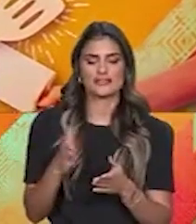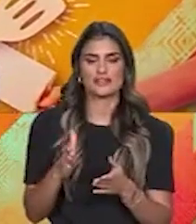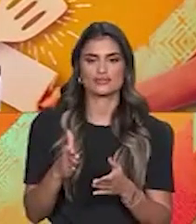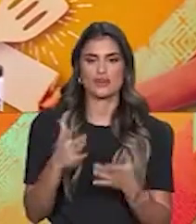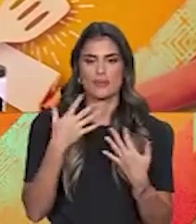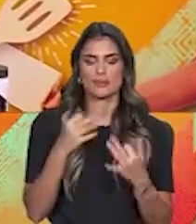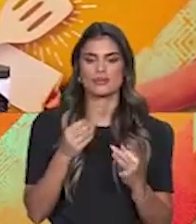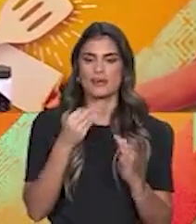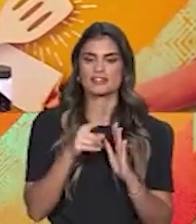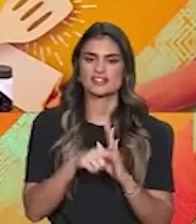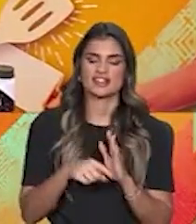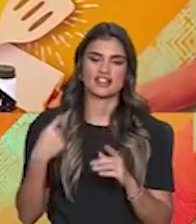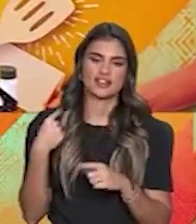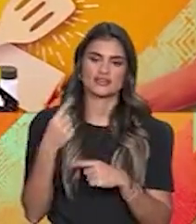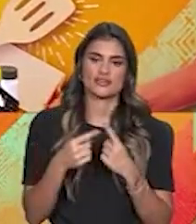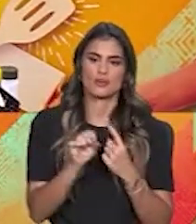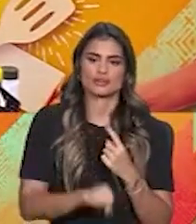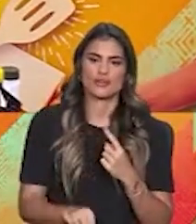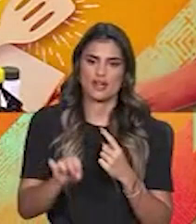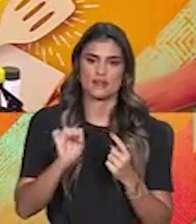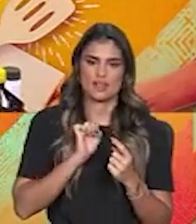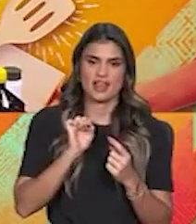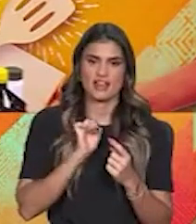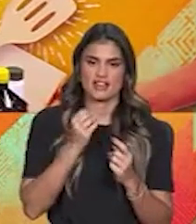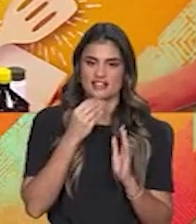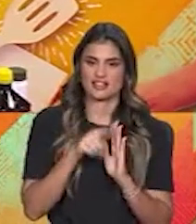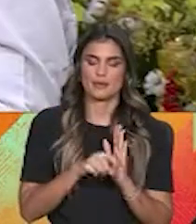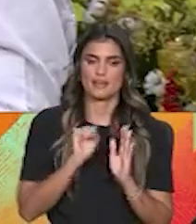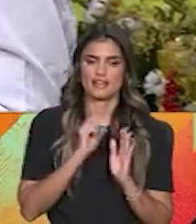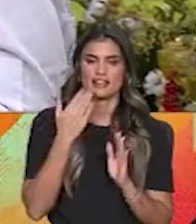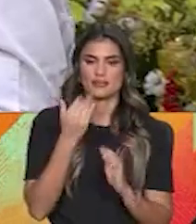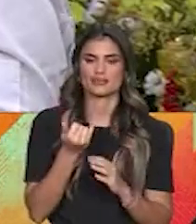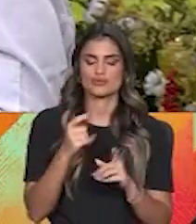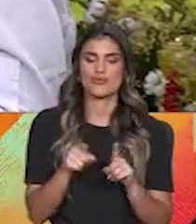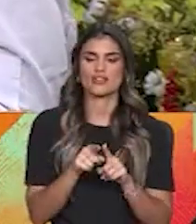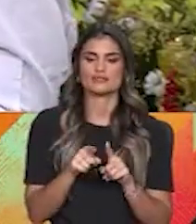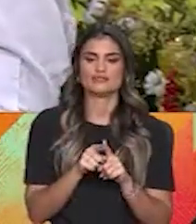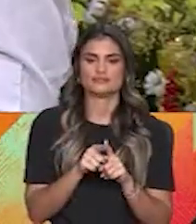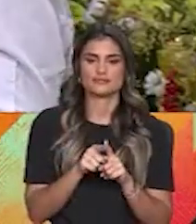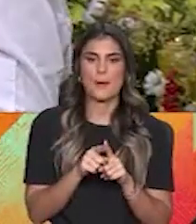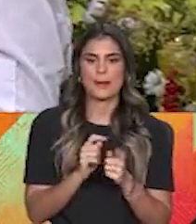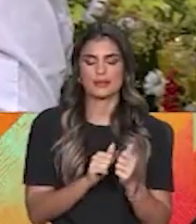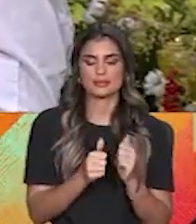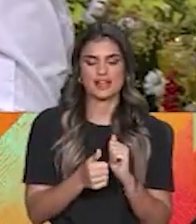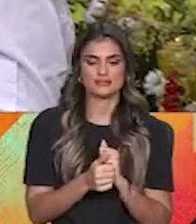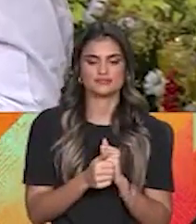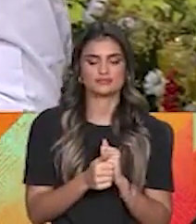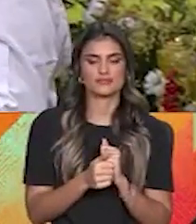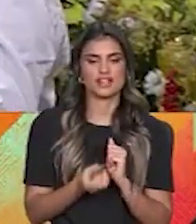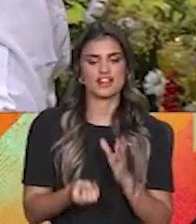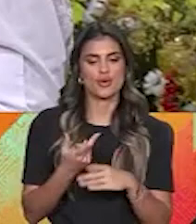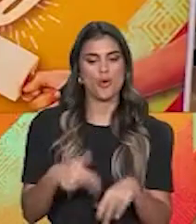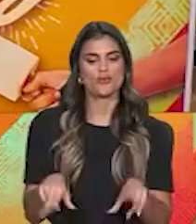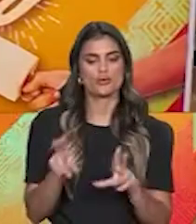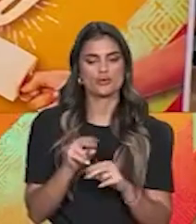Mas é vai uma ser receita recheado. Tradicional ou é sua? Não, não, é minha. Ah. Tentámos aqui fazer... Inovar um bocadinho o que é